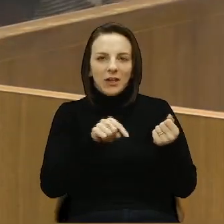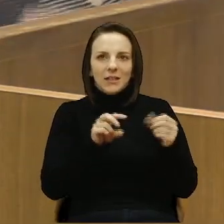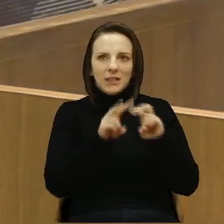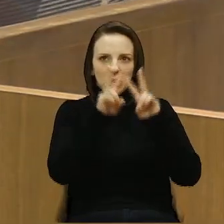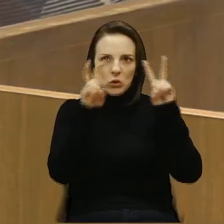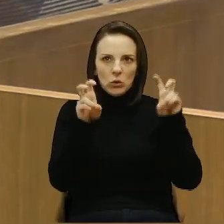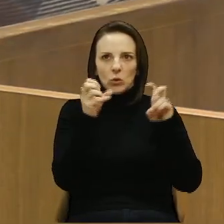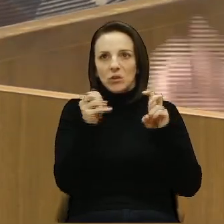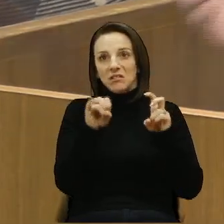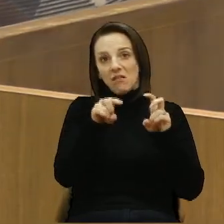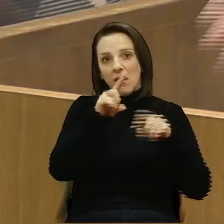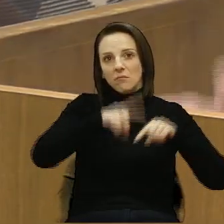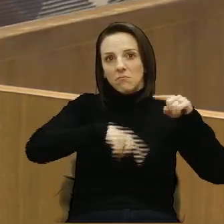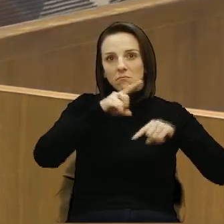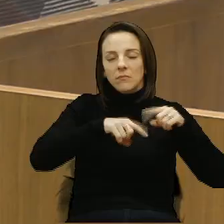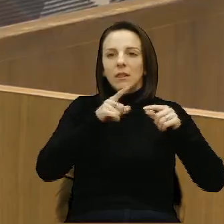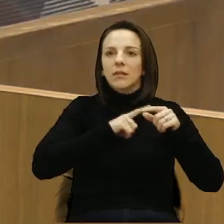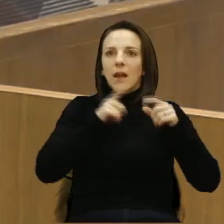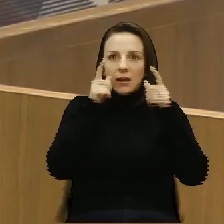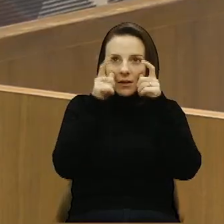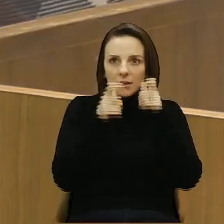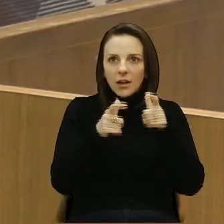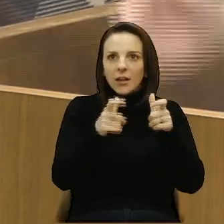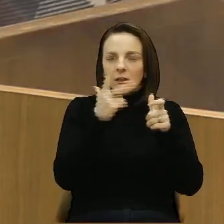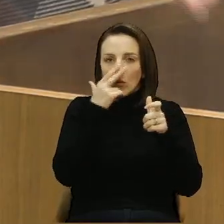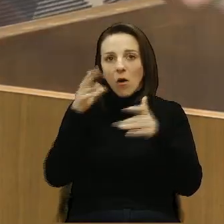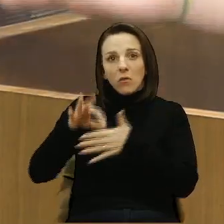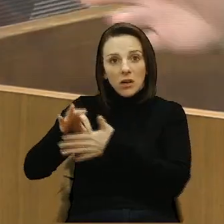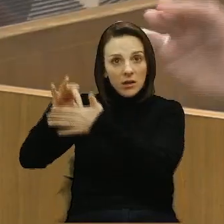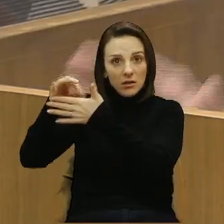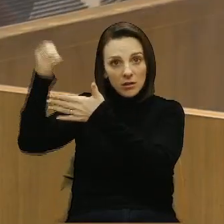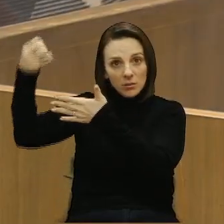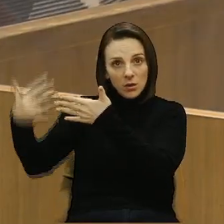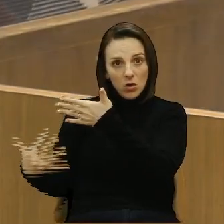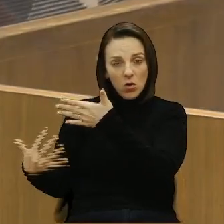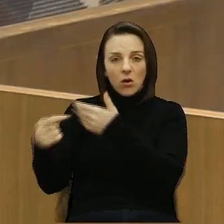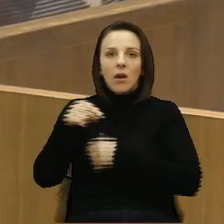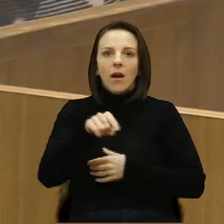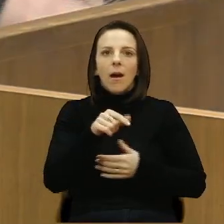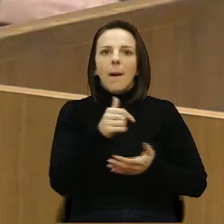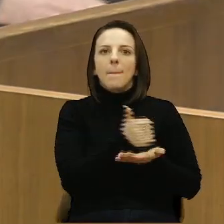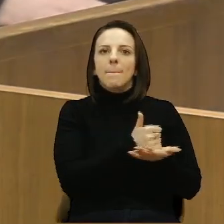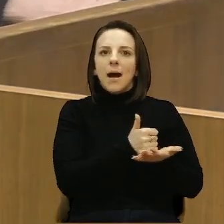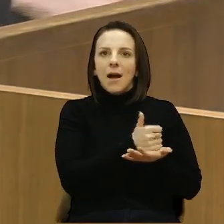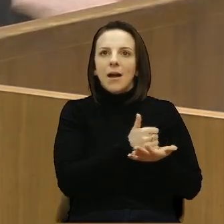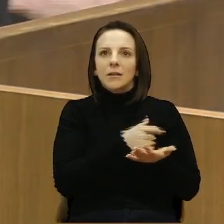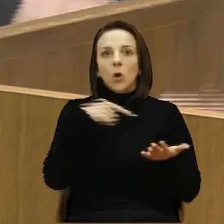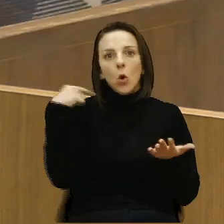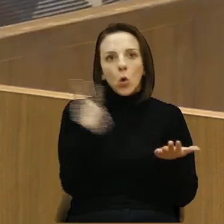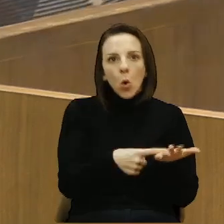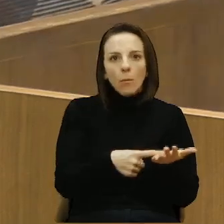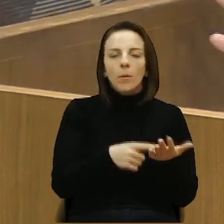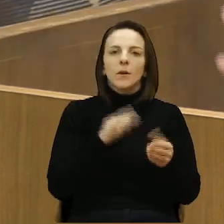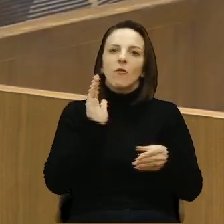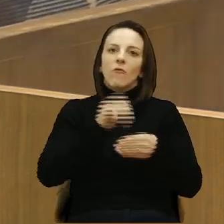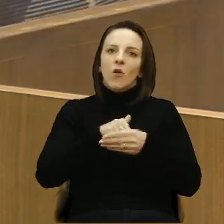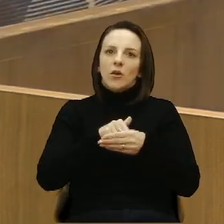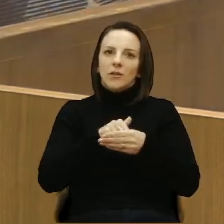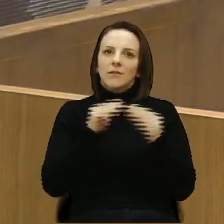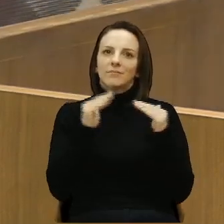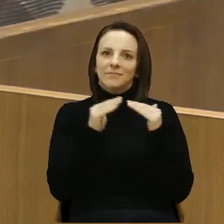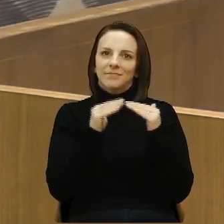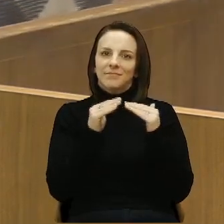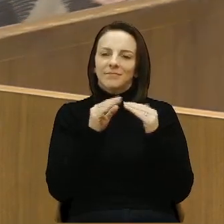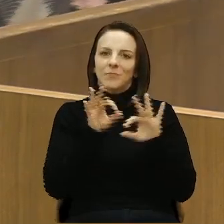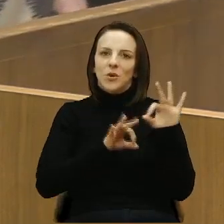tem interesse, como falou aqui o nosso líder do governo, que a base se comprometa em votar favorável a esse projeto. Eu, como oposição,